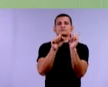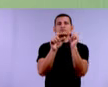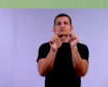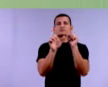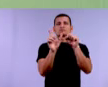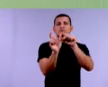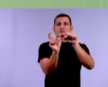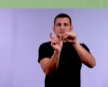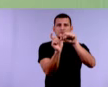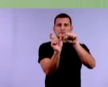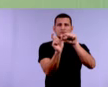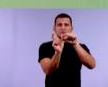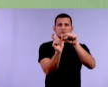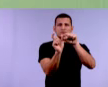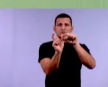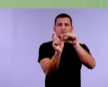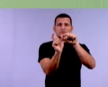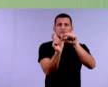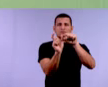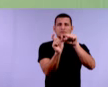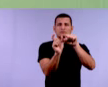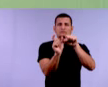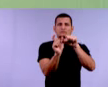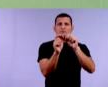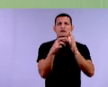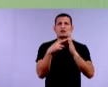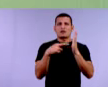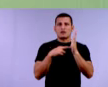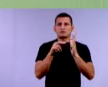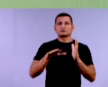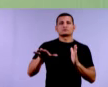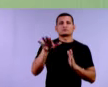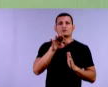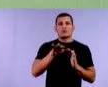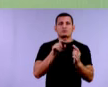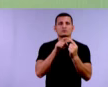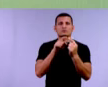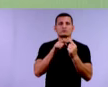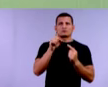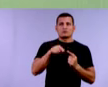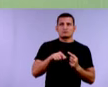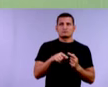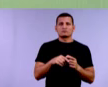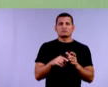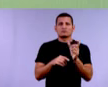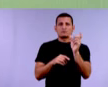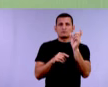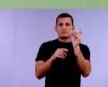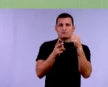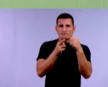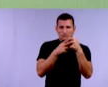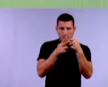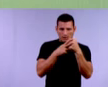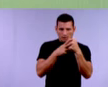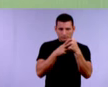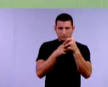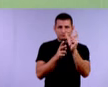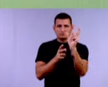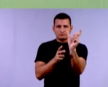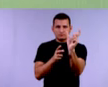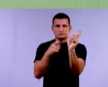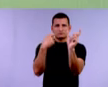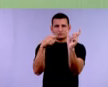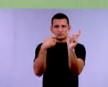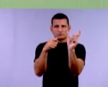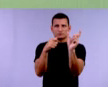primeiro eu preciso descobrir. Então, a regra geral da concordância é essa. O verbo tem que concordar com o